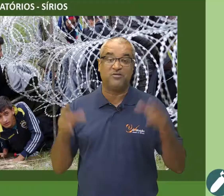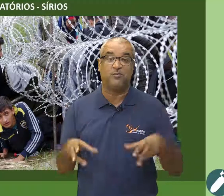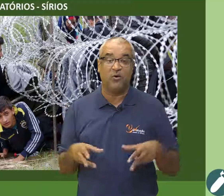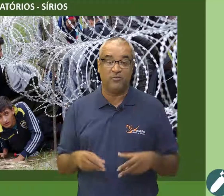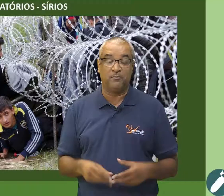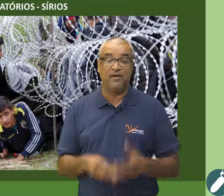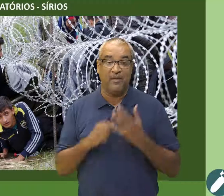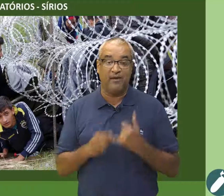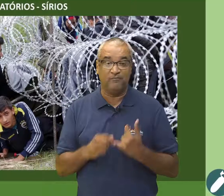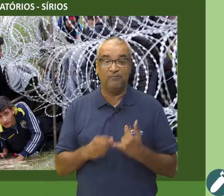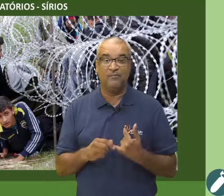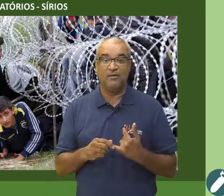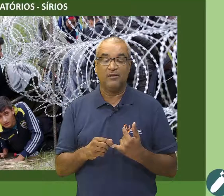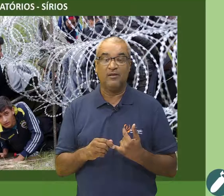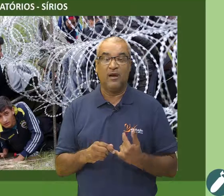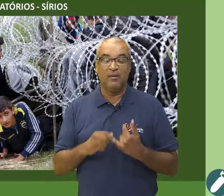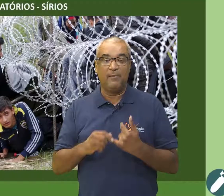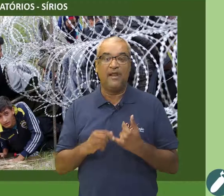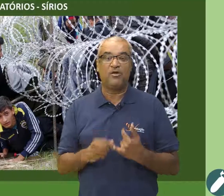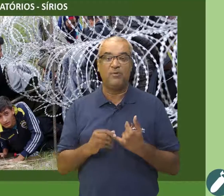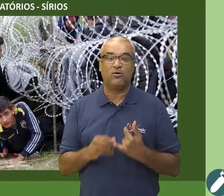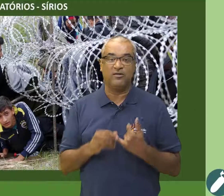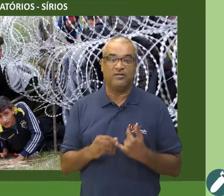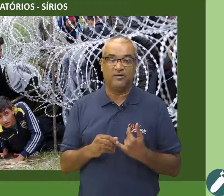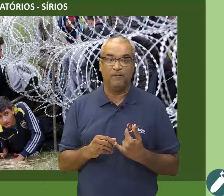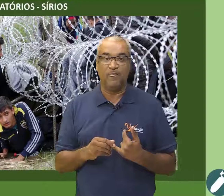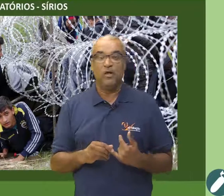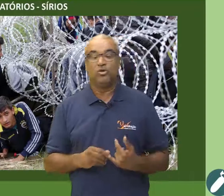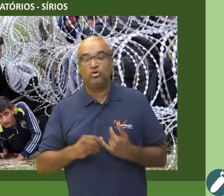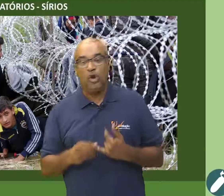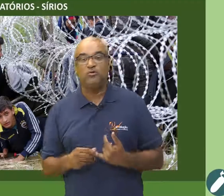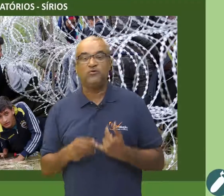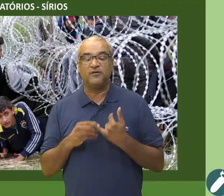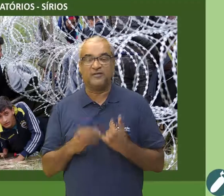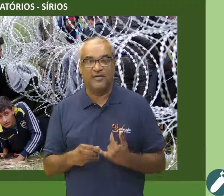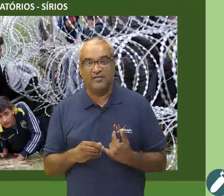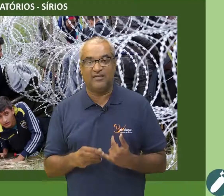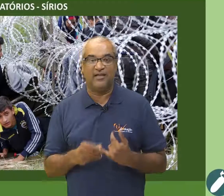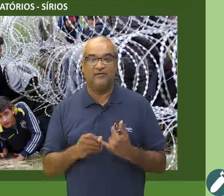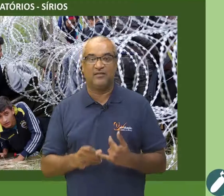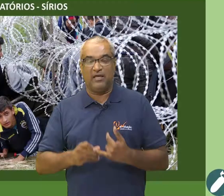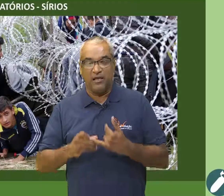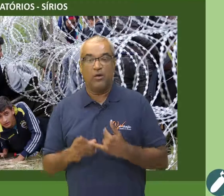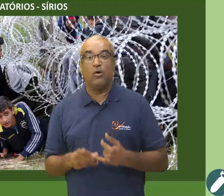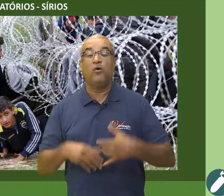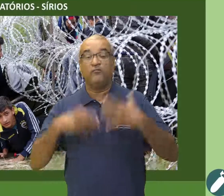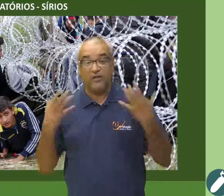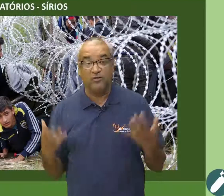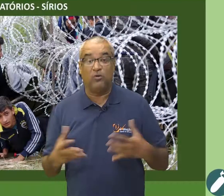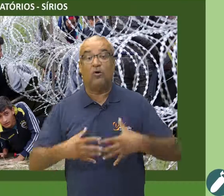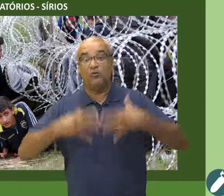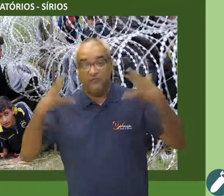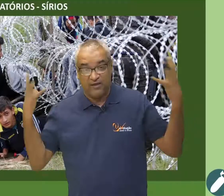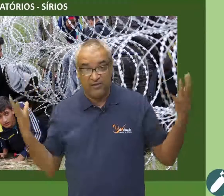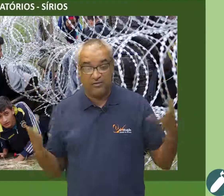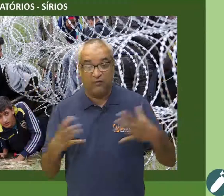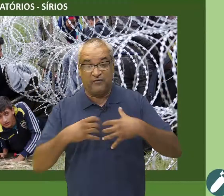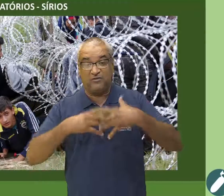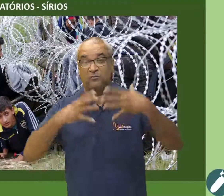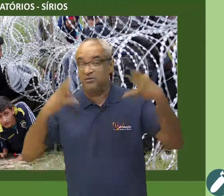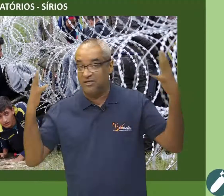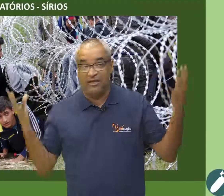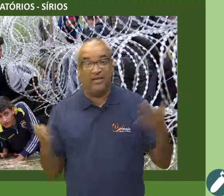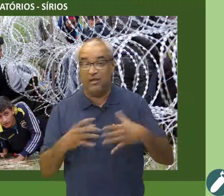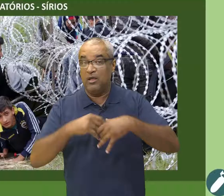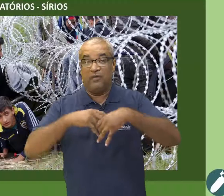áreas mais pobres. Primeiro, vamos lembrar aqui uma coisinha. Todos vocês já devem ter ouvido ou